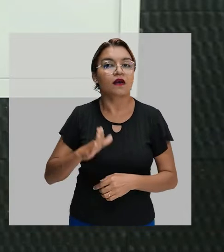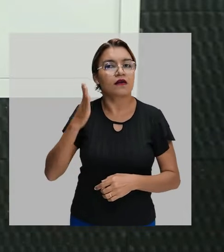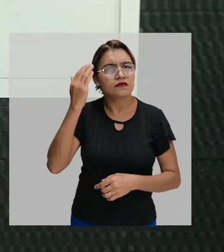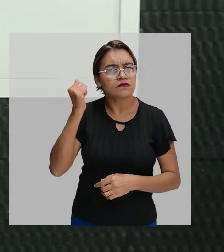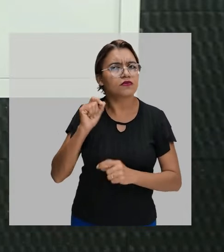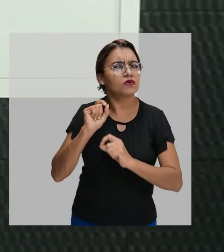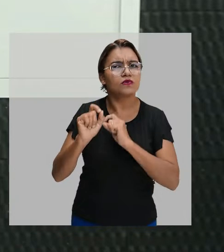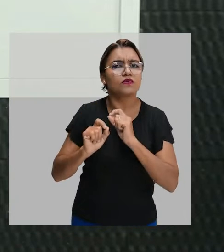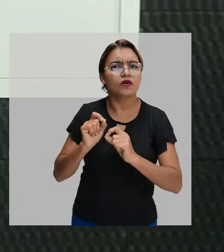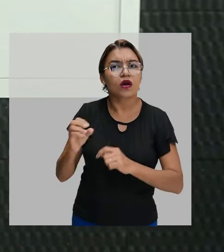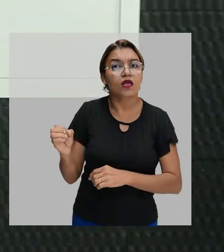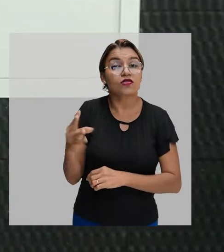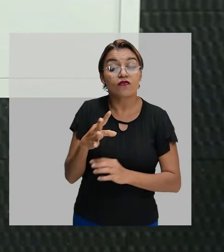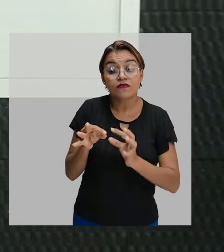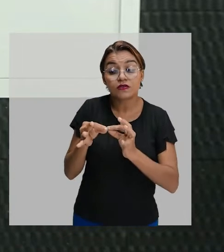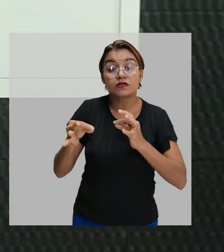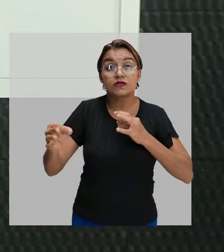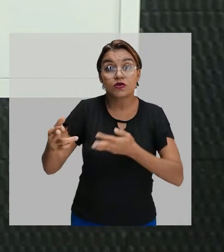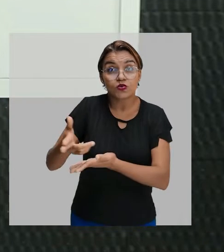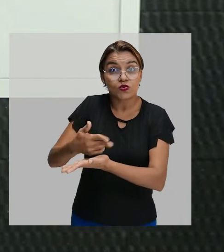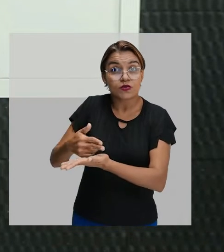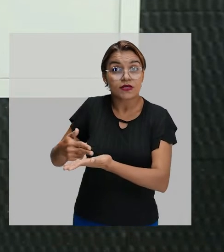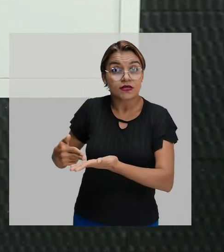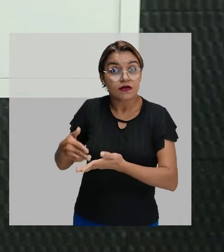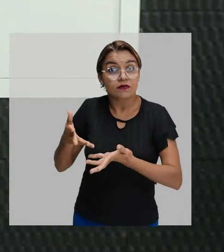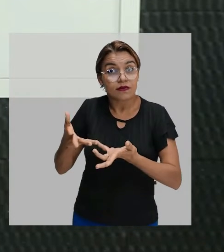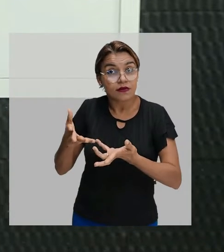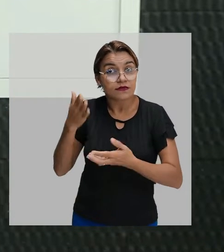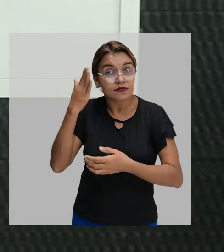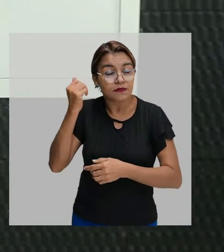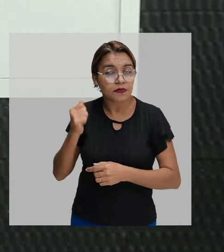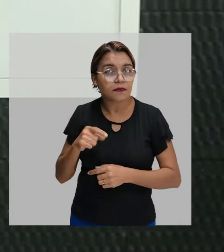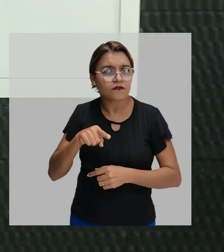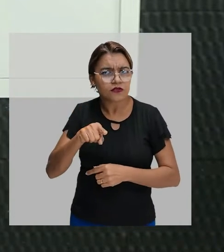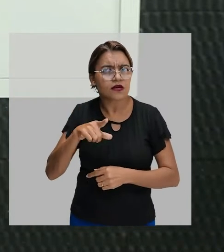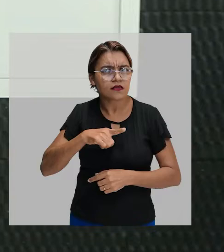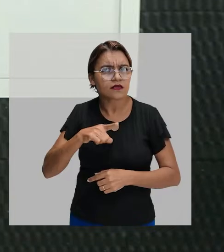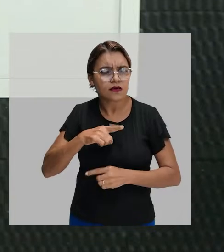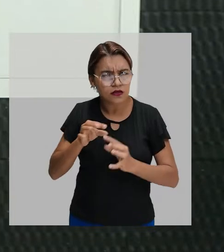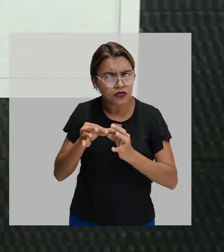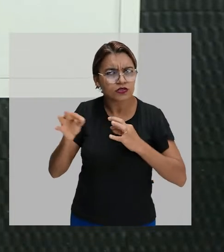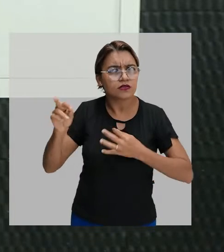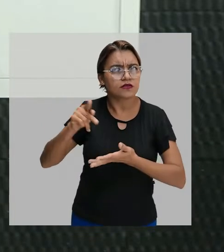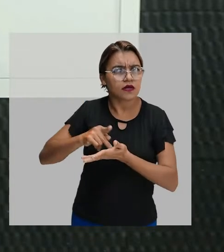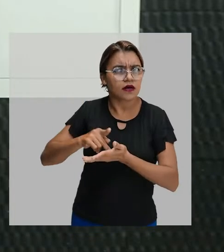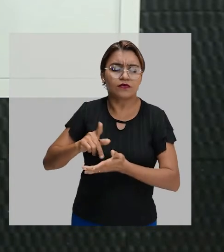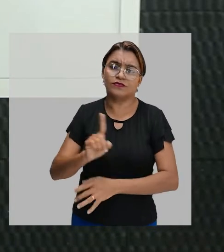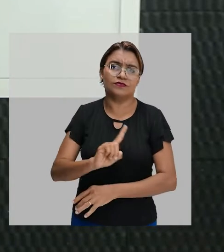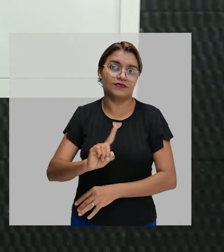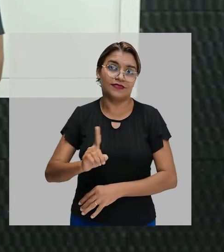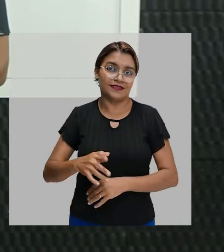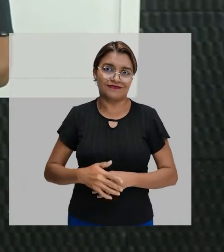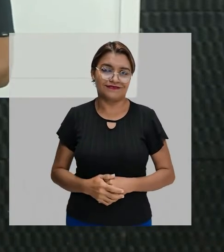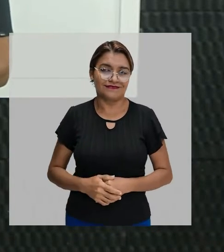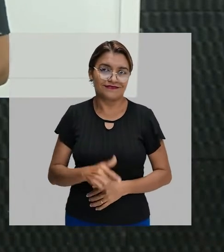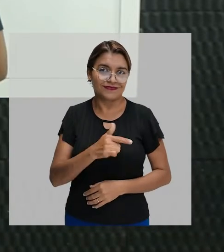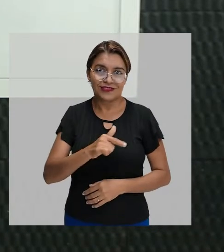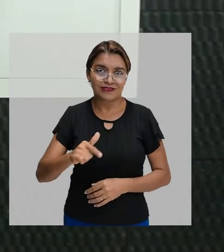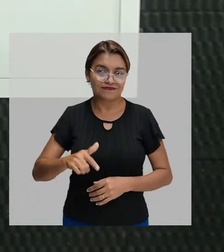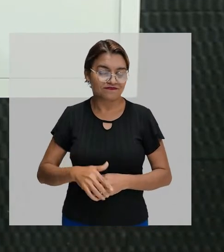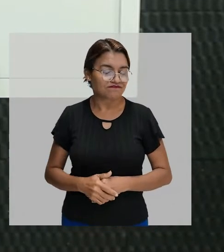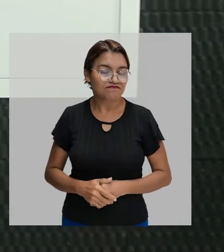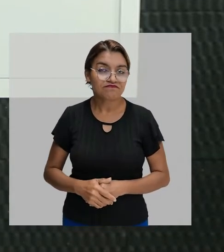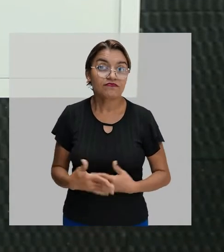qual é essa nova distância no desenho É mas você tem a distância real para isso não eu não tenho a distância real